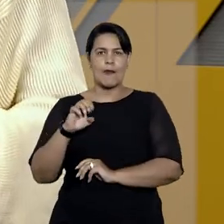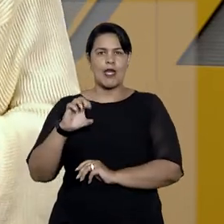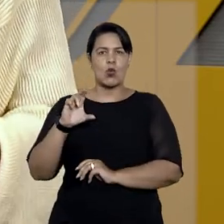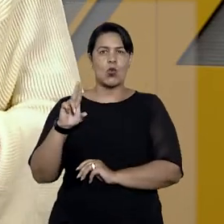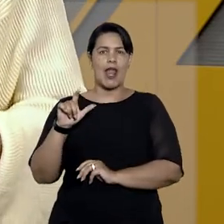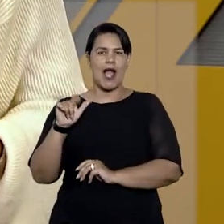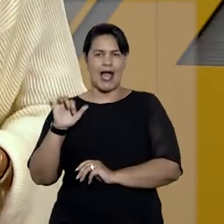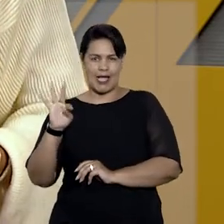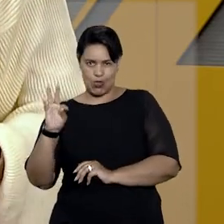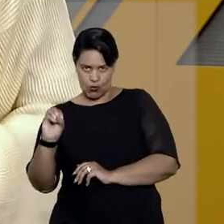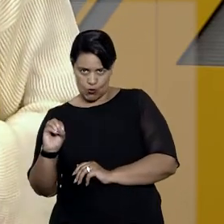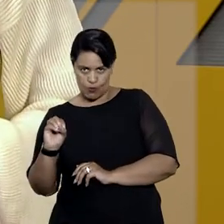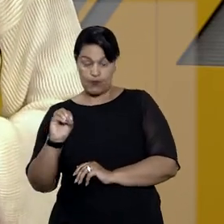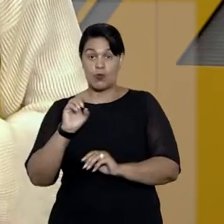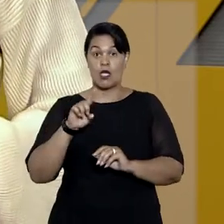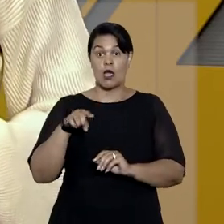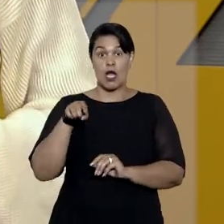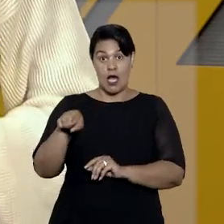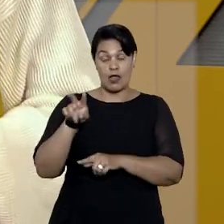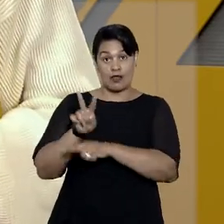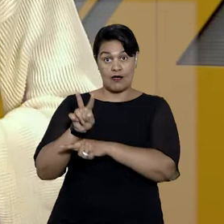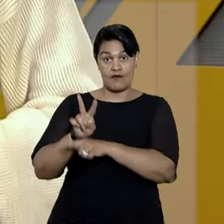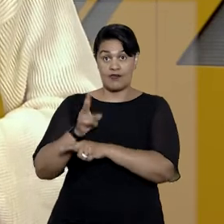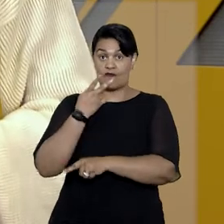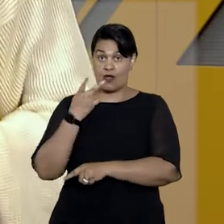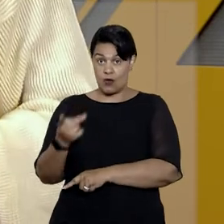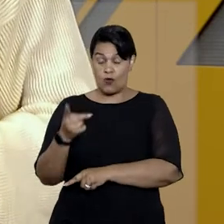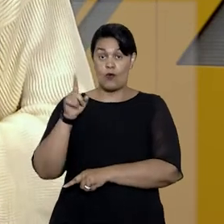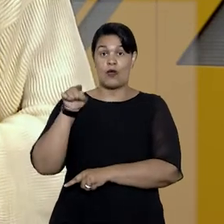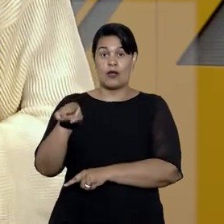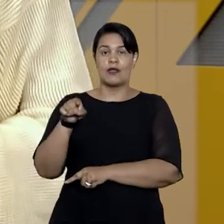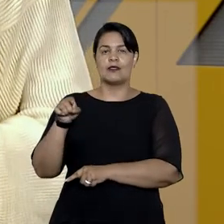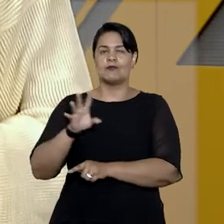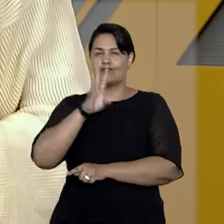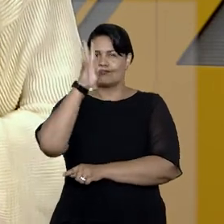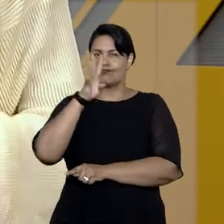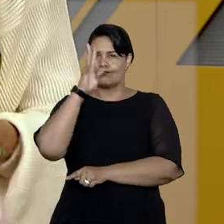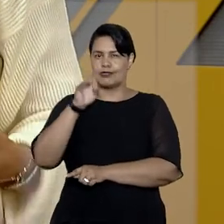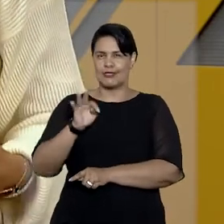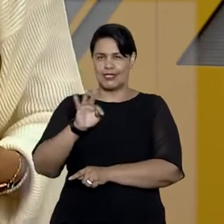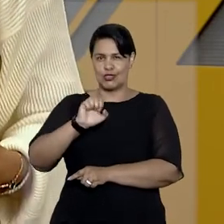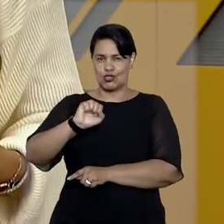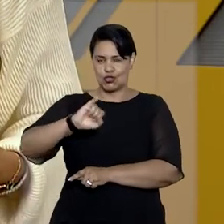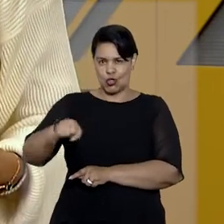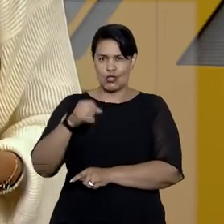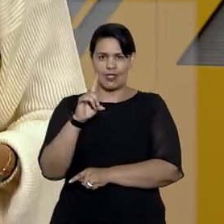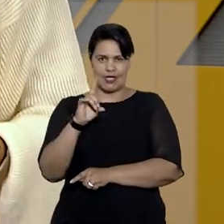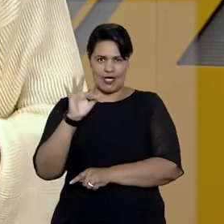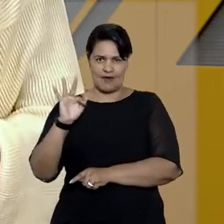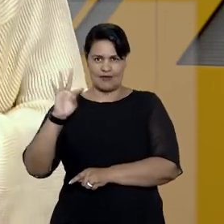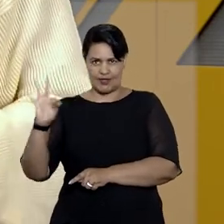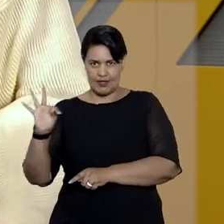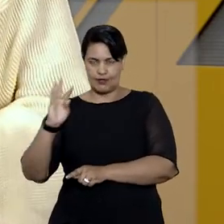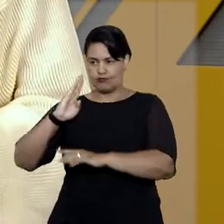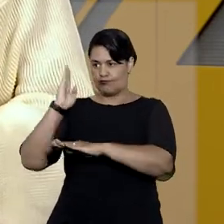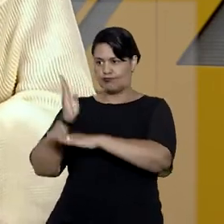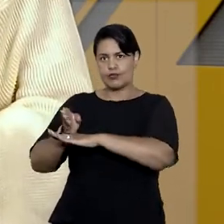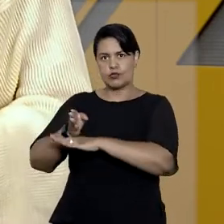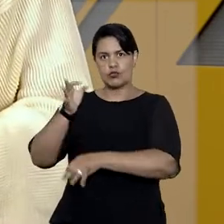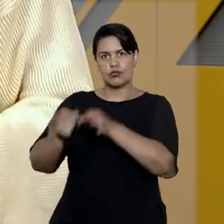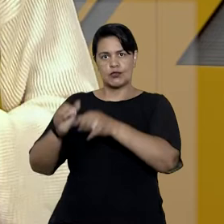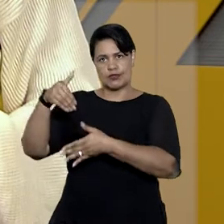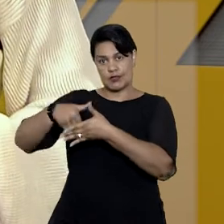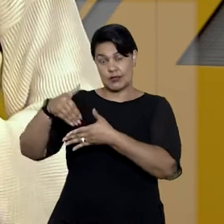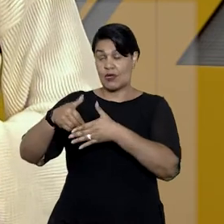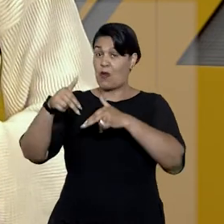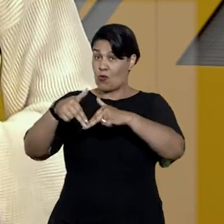A defesa alegou que o Tribunal de Justiça do Distrito Federal e dos Territórios usurpou a competência da Justiça Eleitoral, uma